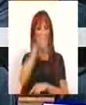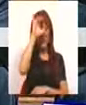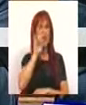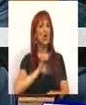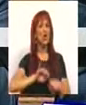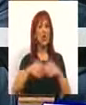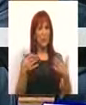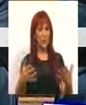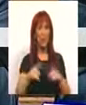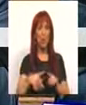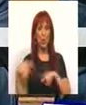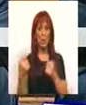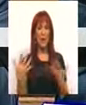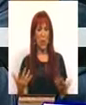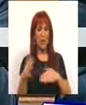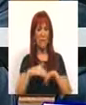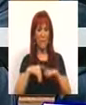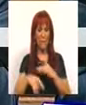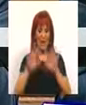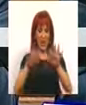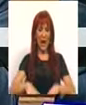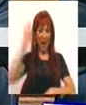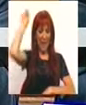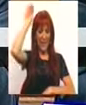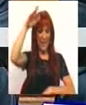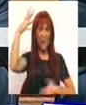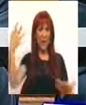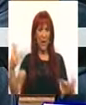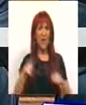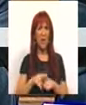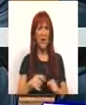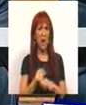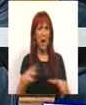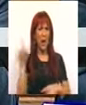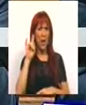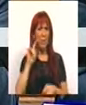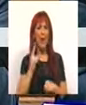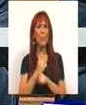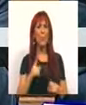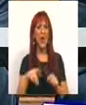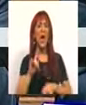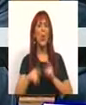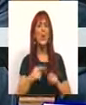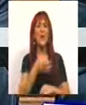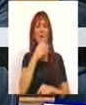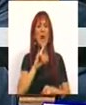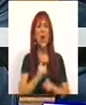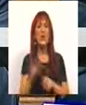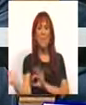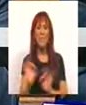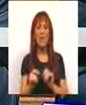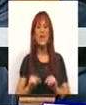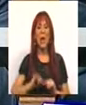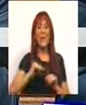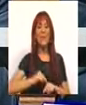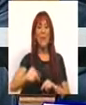Senhoras e senhores deputados, o debate que hoje realizamos na Assembleia da República é de grande importância, já que se trata de falarmos sobre a preparação da